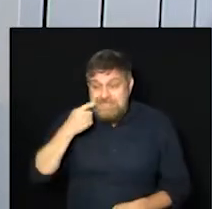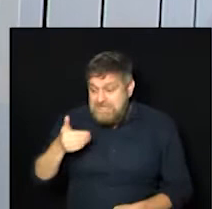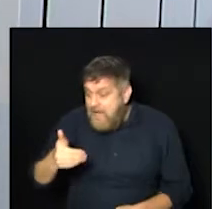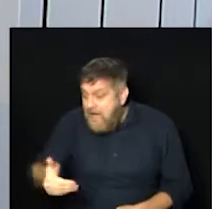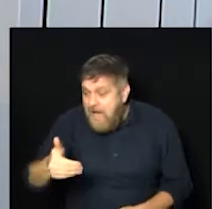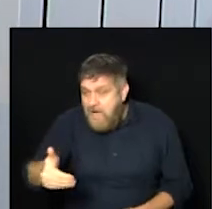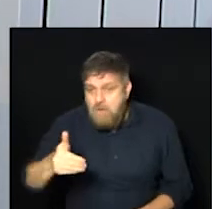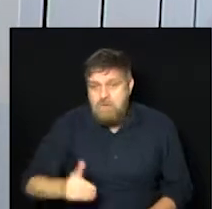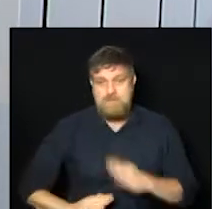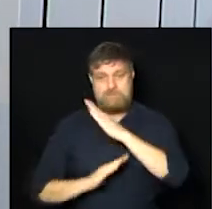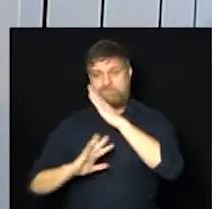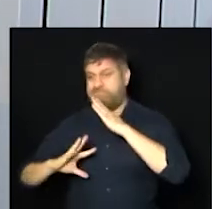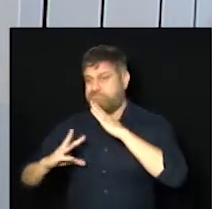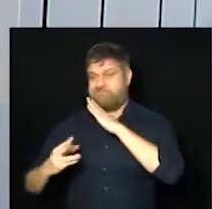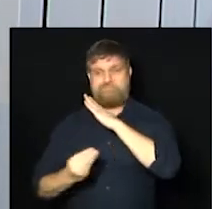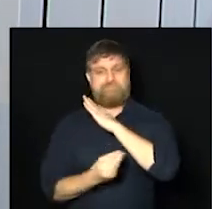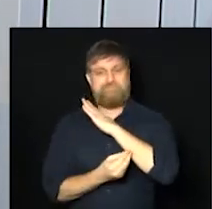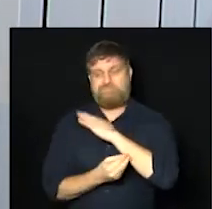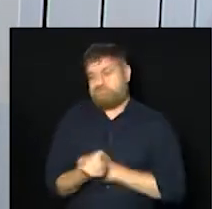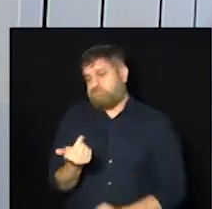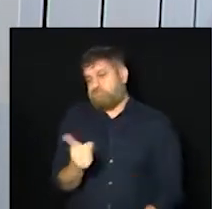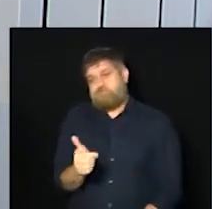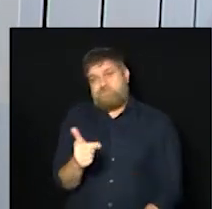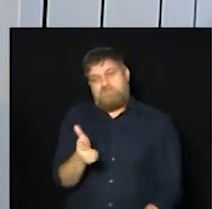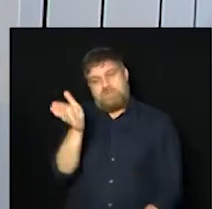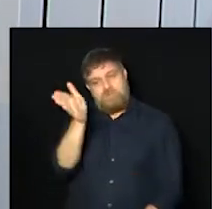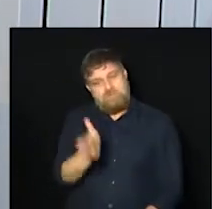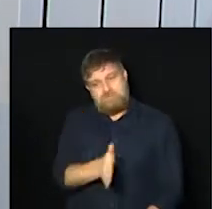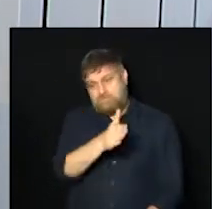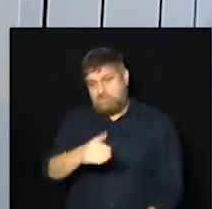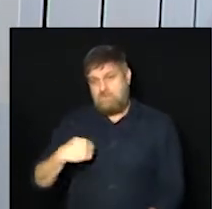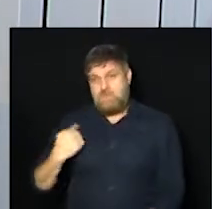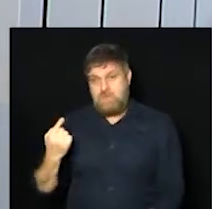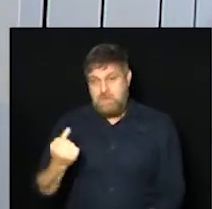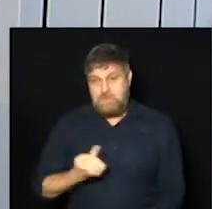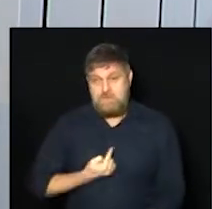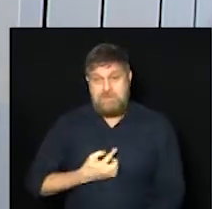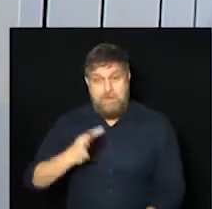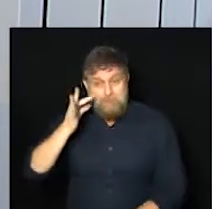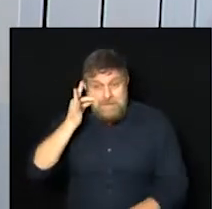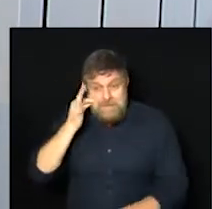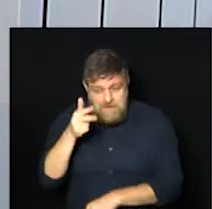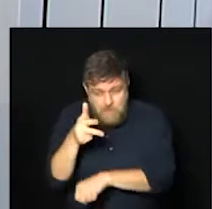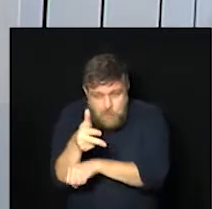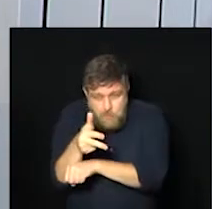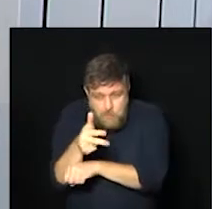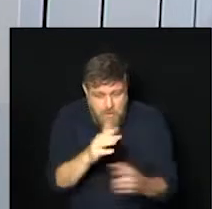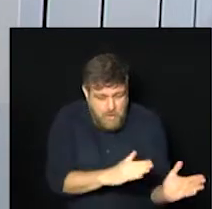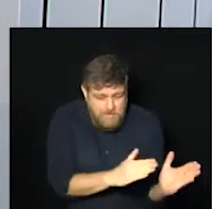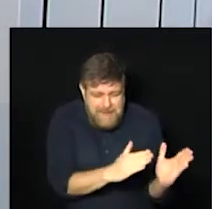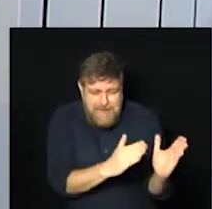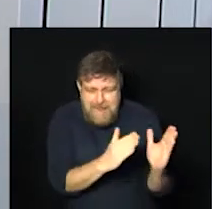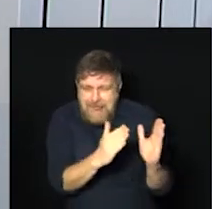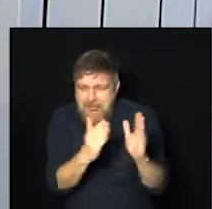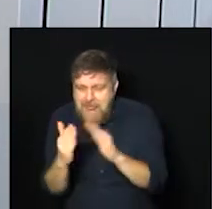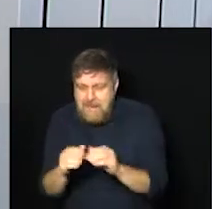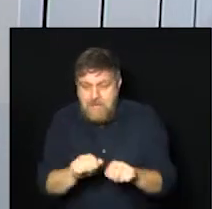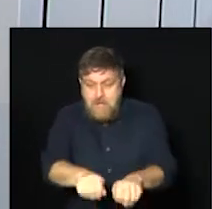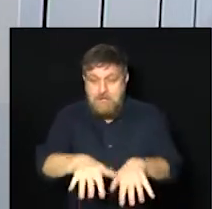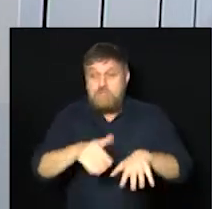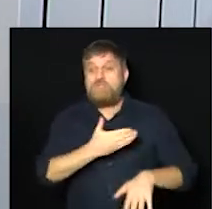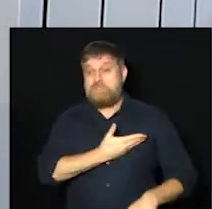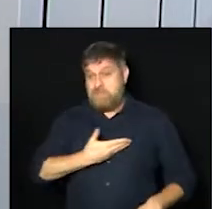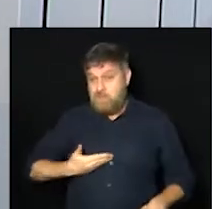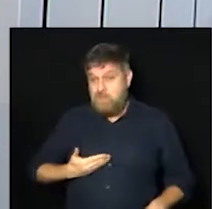sexta-feira, nós não teremos o programa Câmara Total. Nós estaremos ao vivo, cobrindo, então, essa audiência pública,